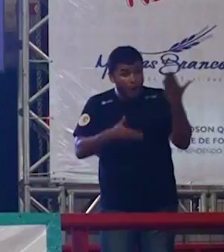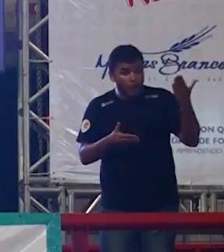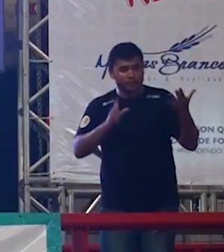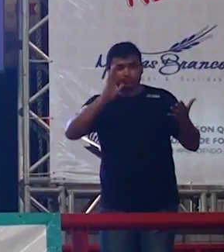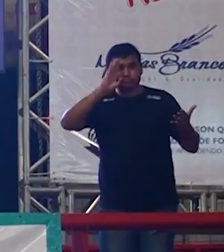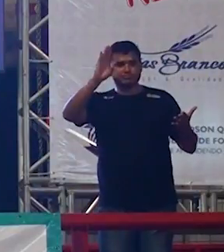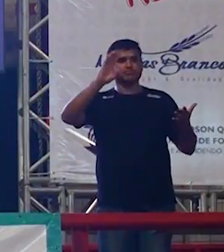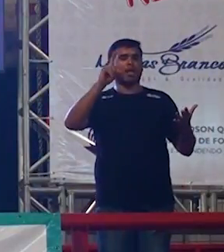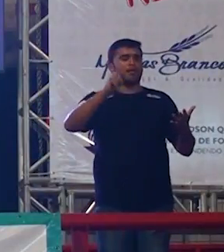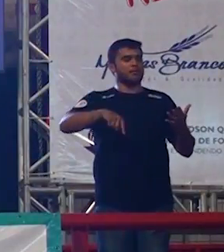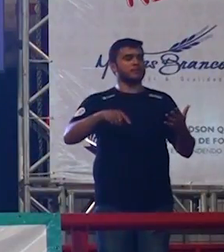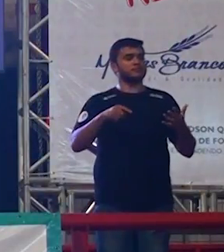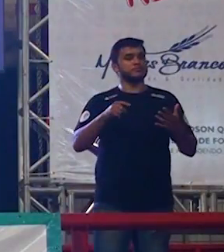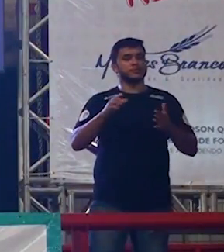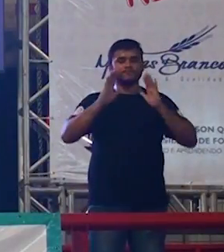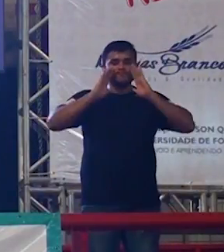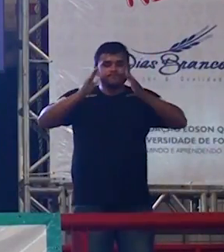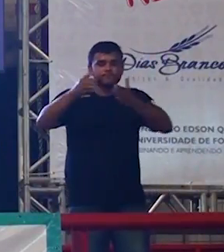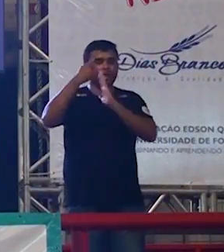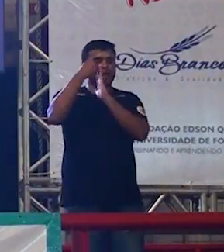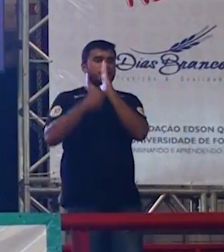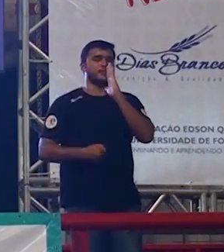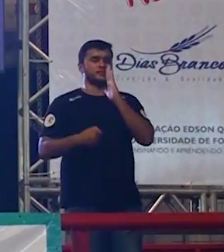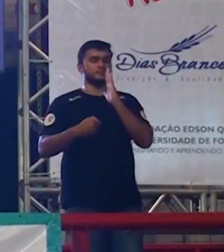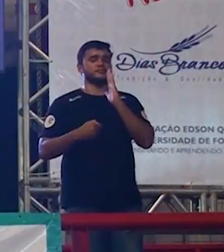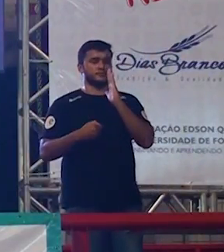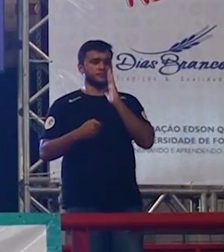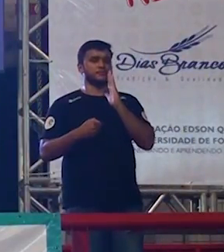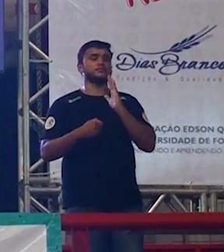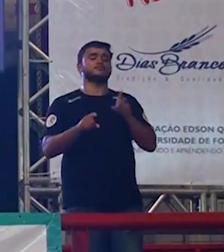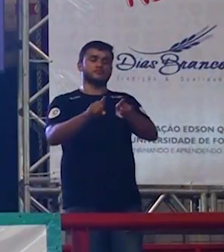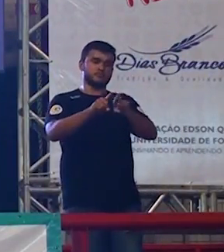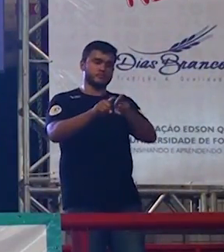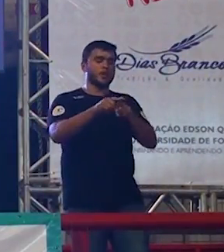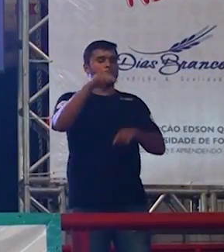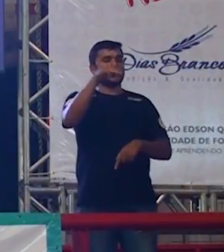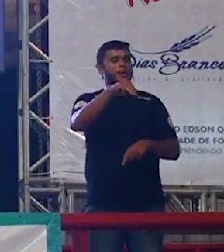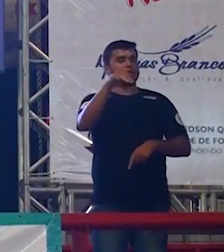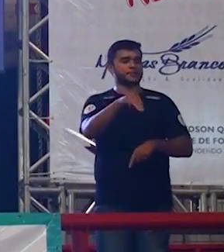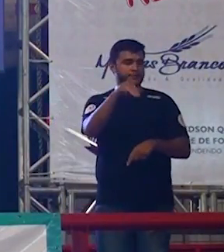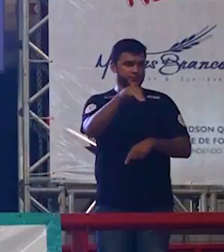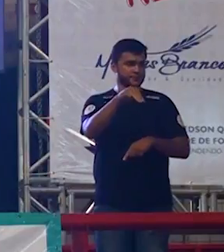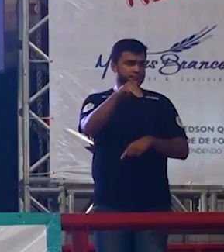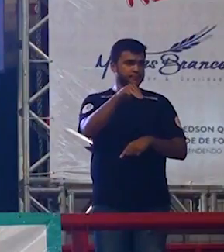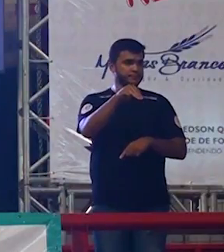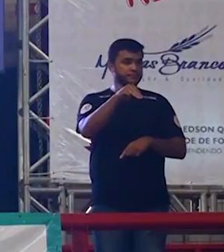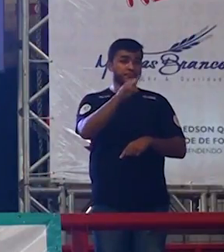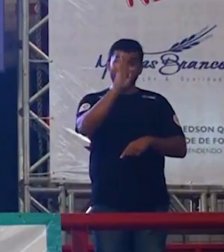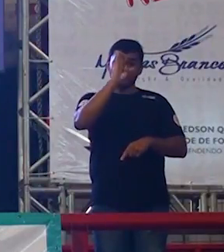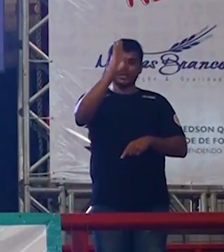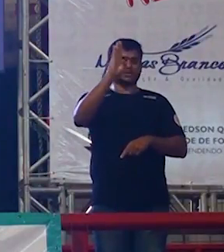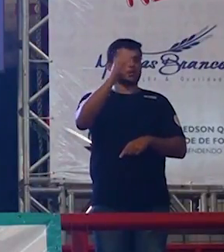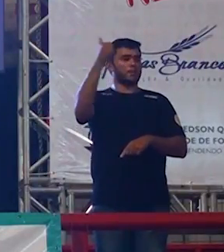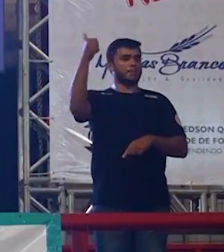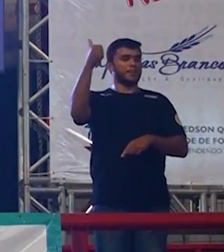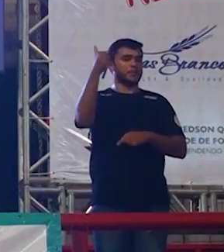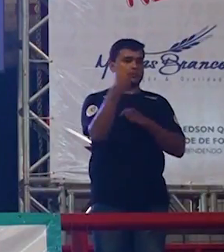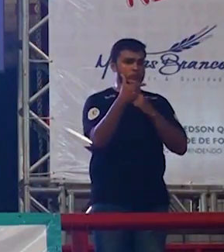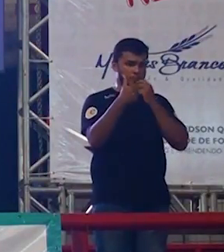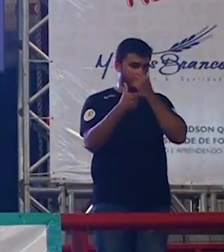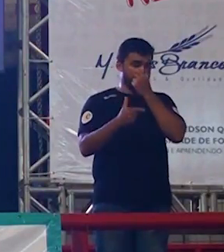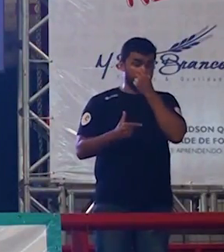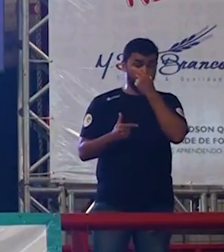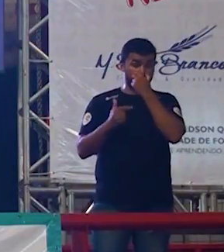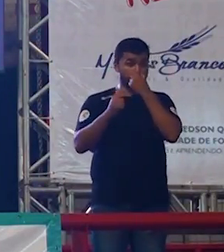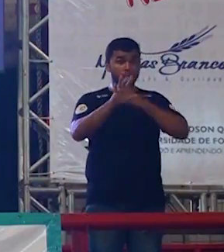importantes, que você tem que ter um olhar especial, são redação e matemática. E esse ano, com